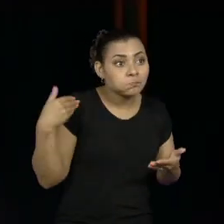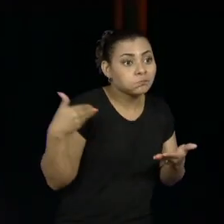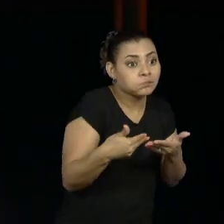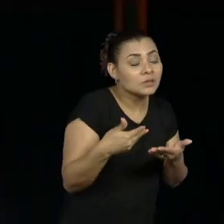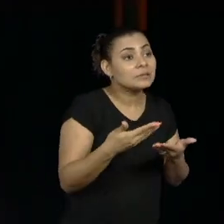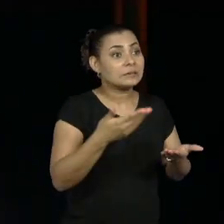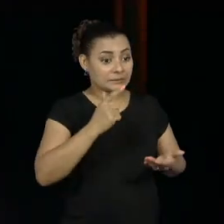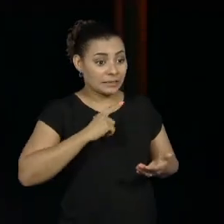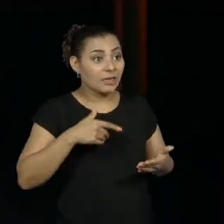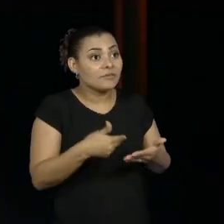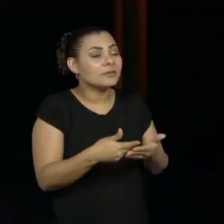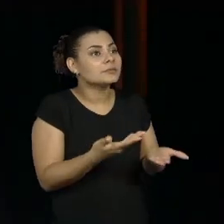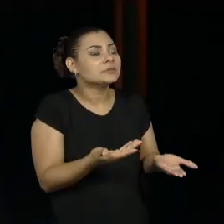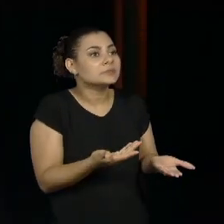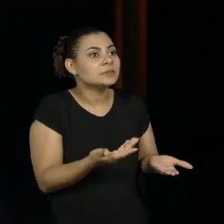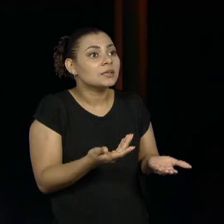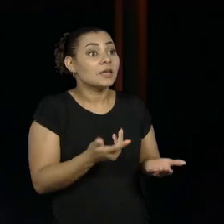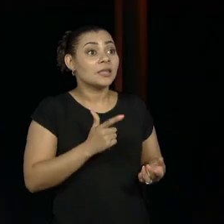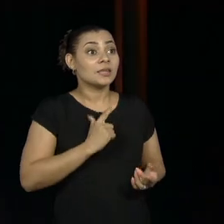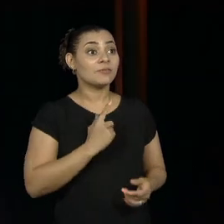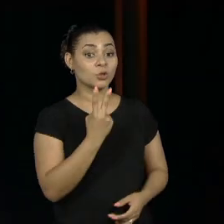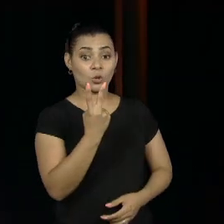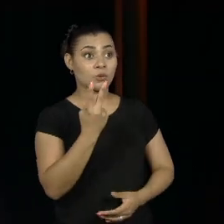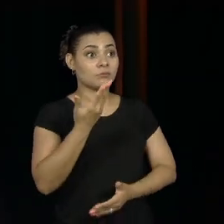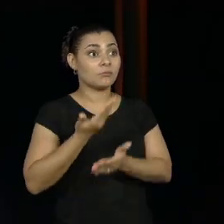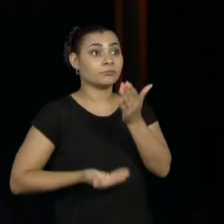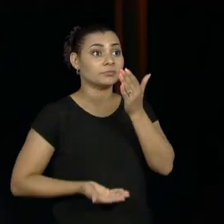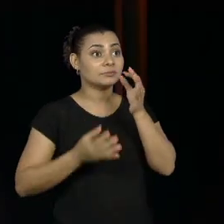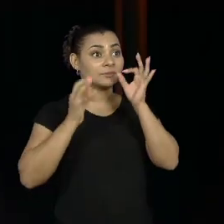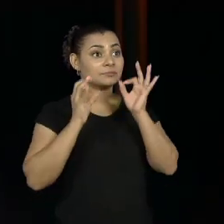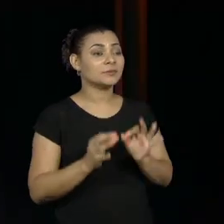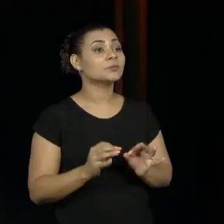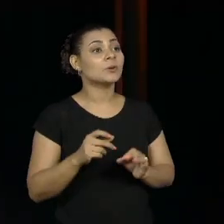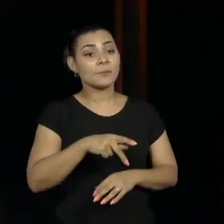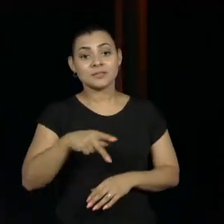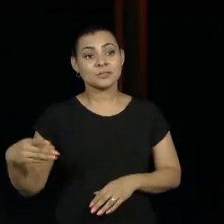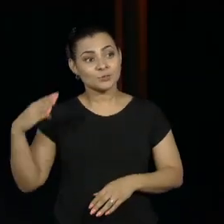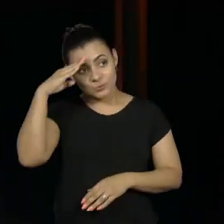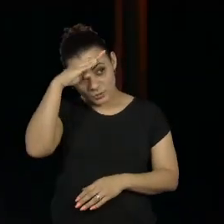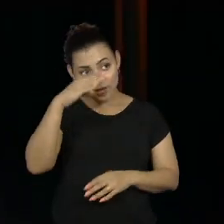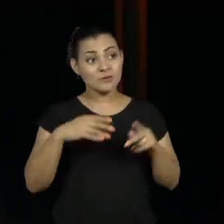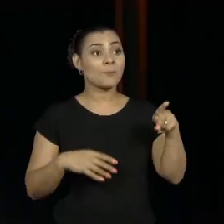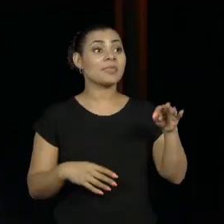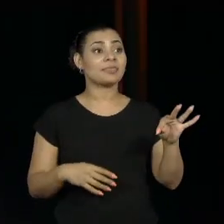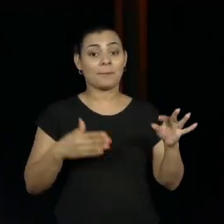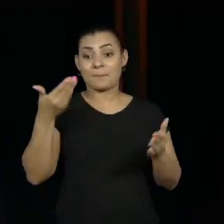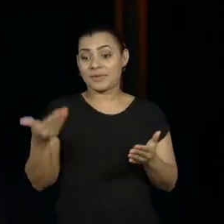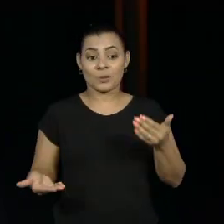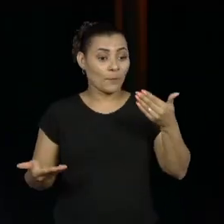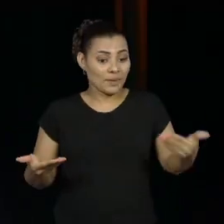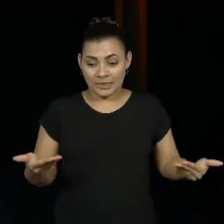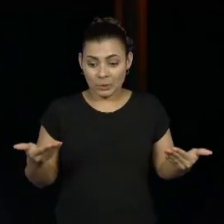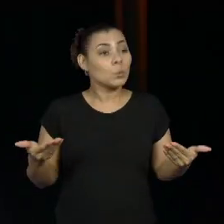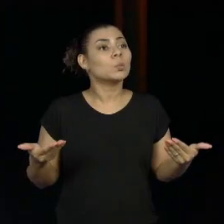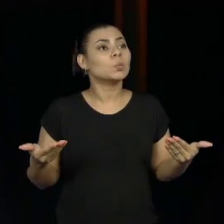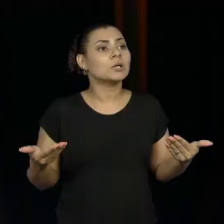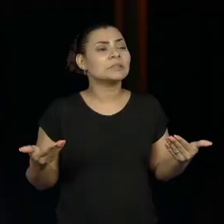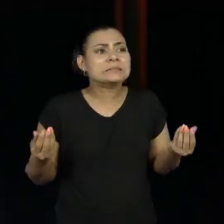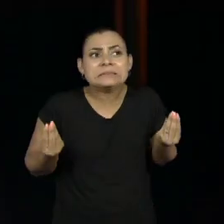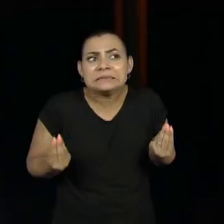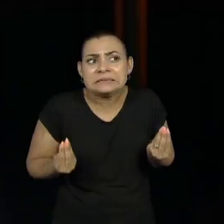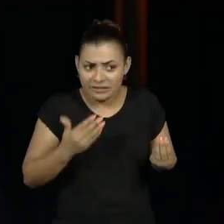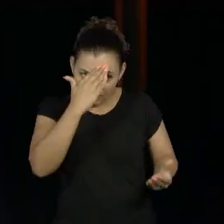que nós tivemos onde dois derrotados muito claros não é bolsonaro e o PT Você